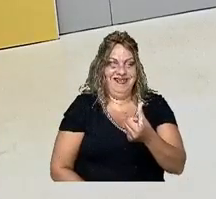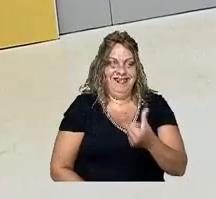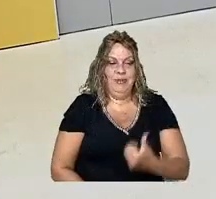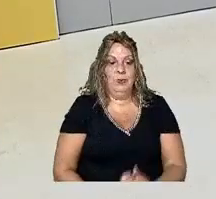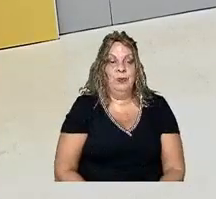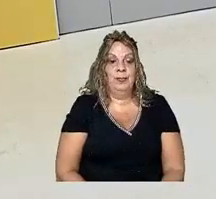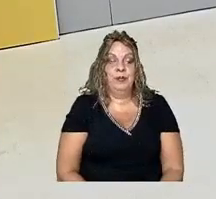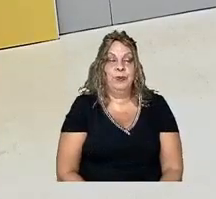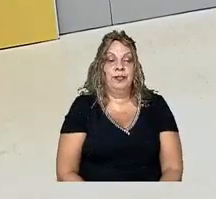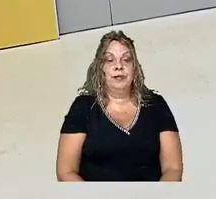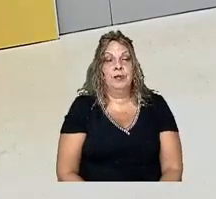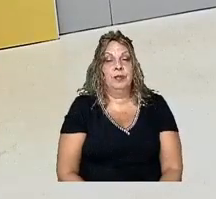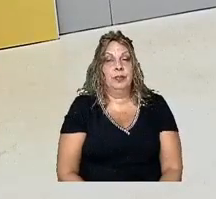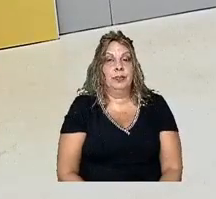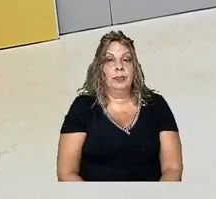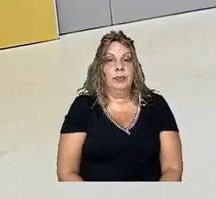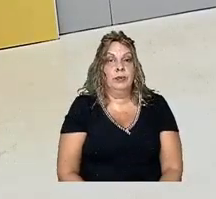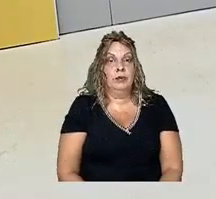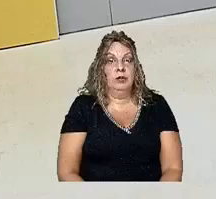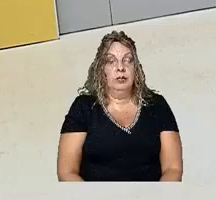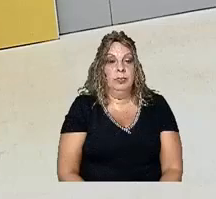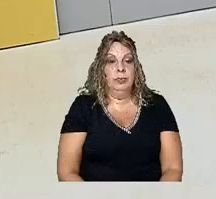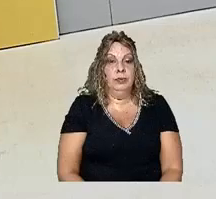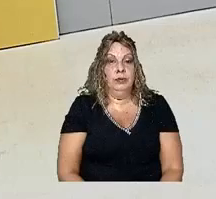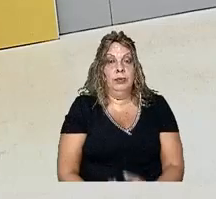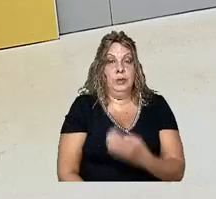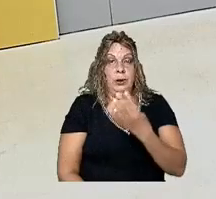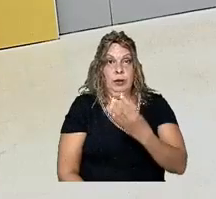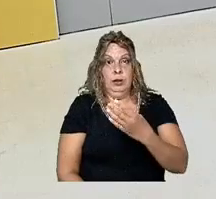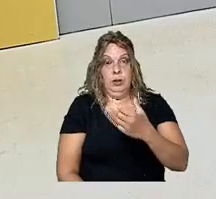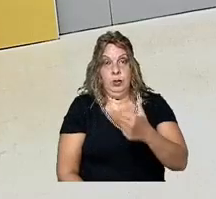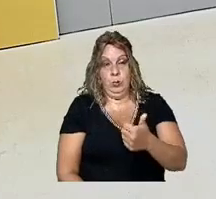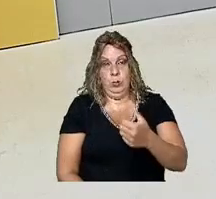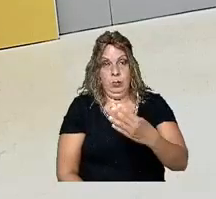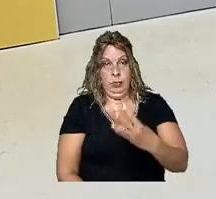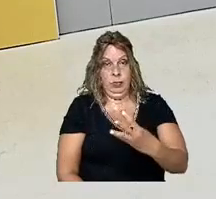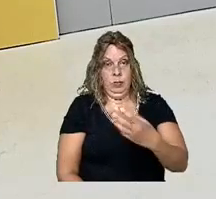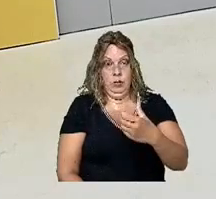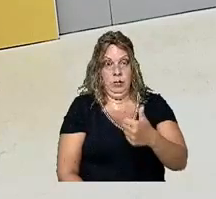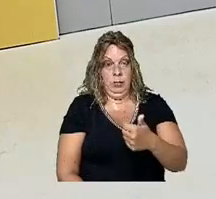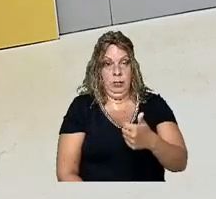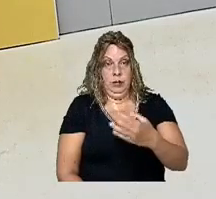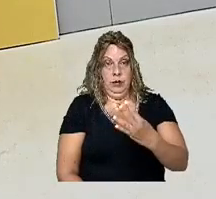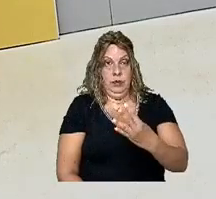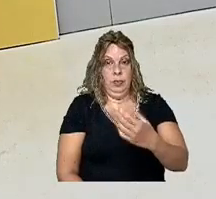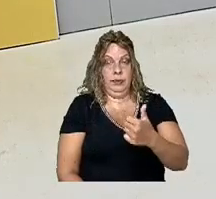16, foi o 16, chamou mais uma bolinha, 41, 41,